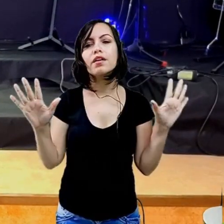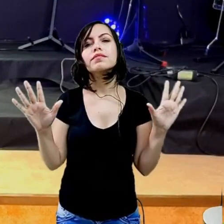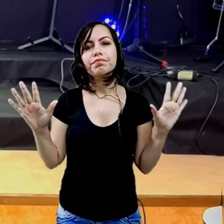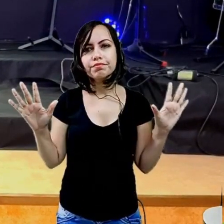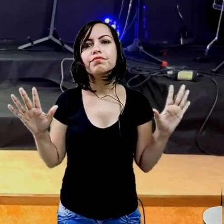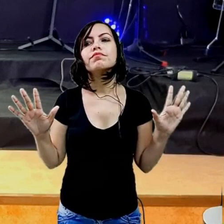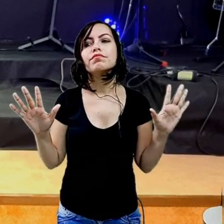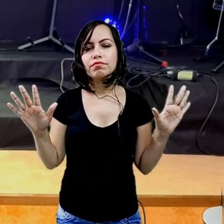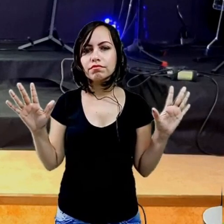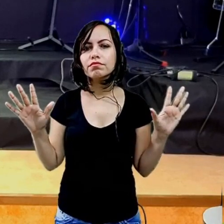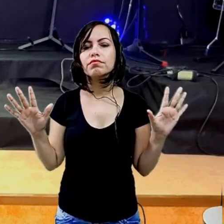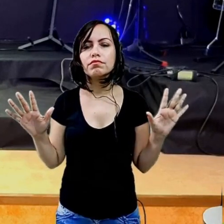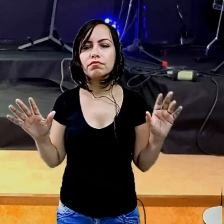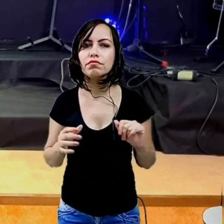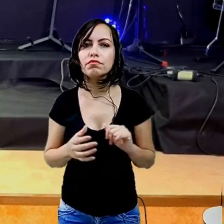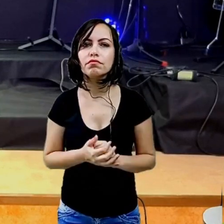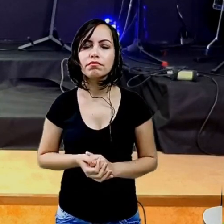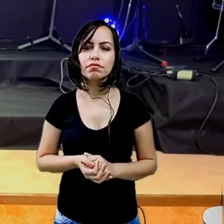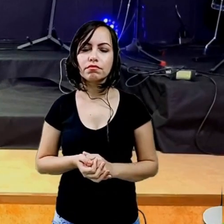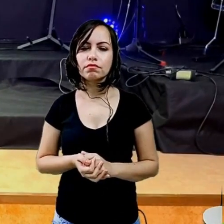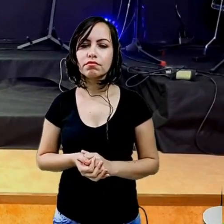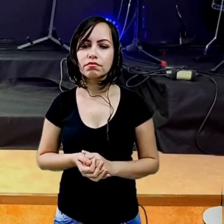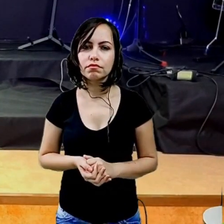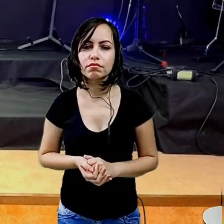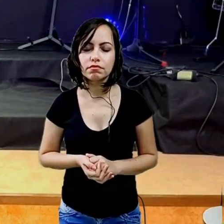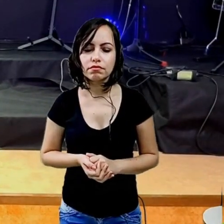a isso para os seus discípulos.